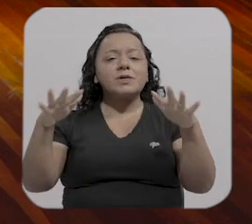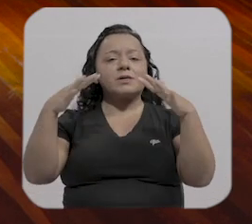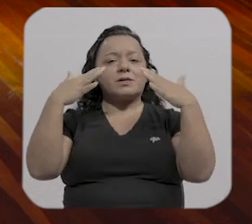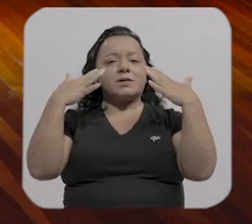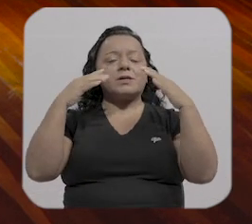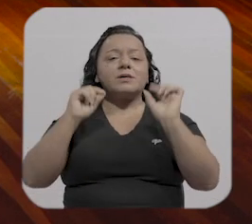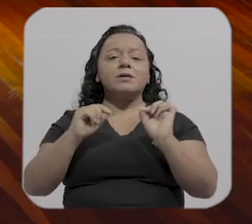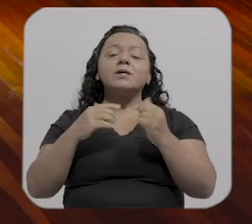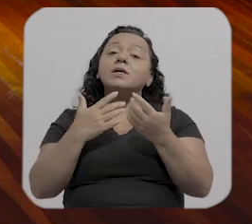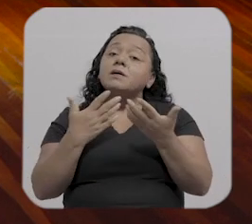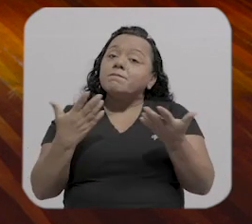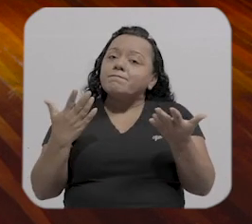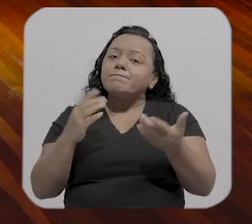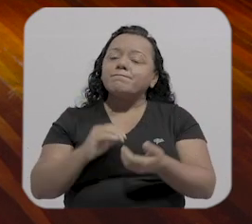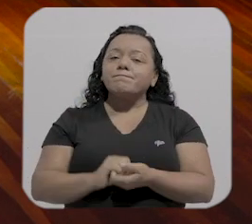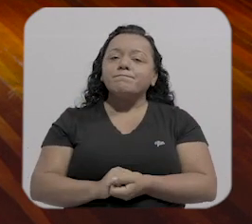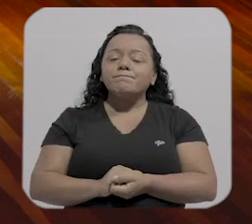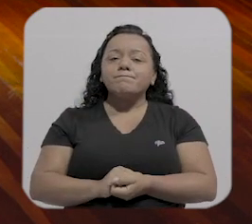atenção